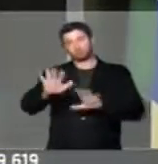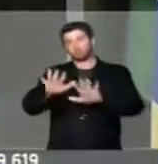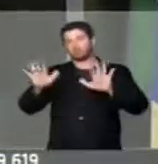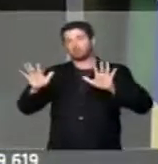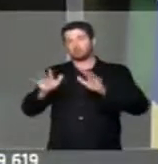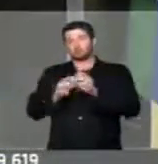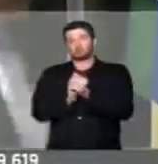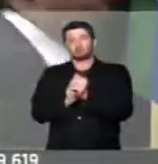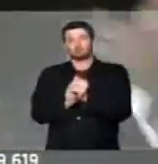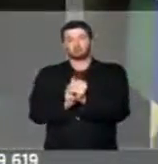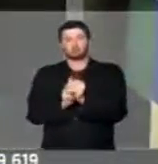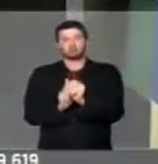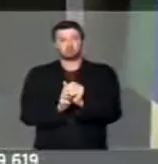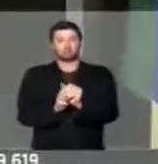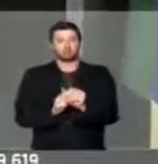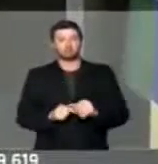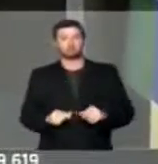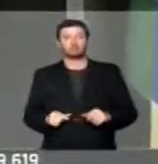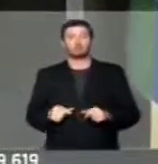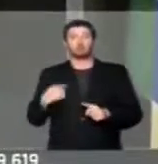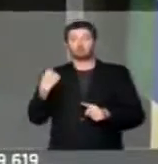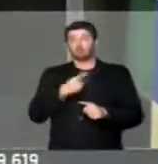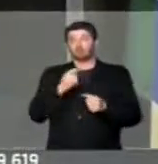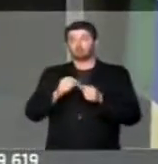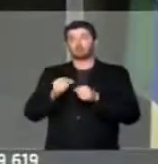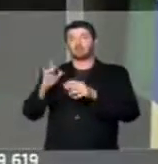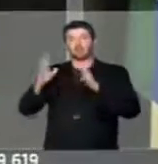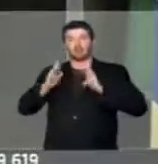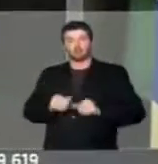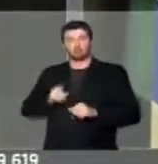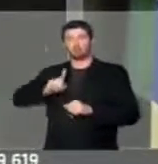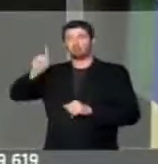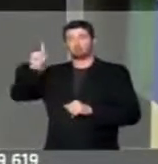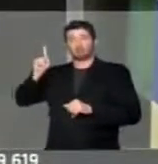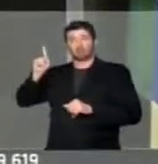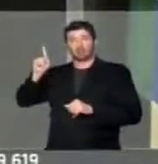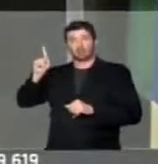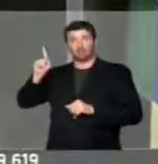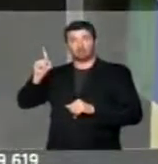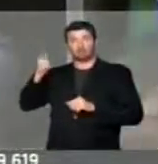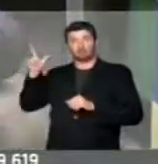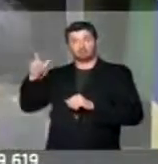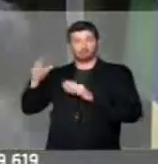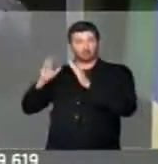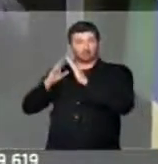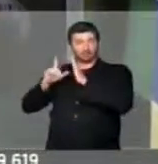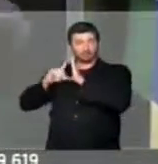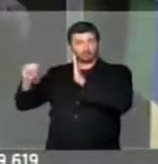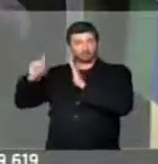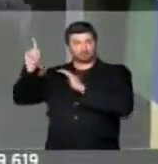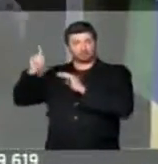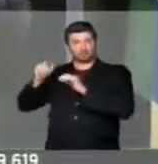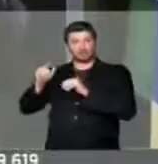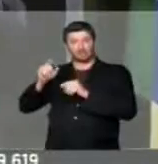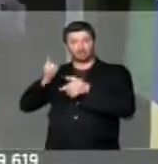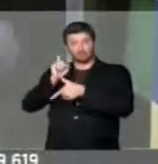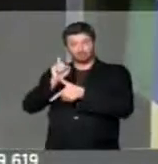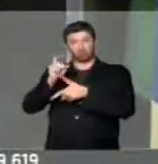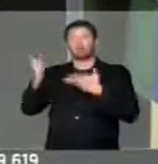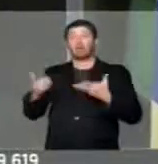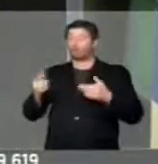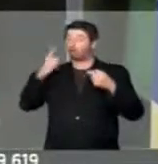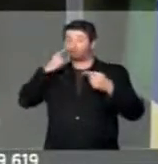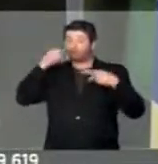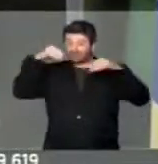senhoras parlamentares depois nós fazemos a faxina na casa do lado tá na hora de olhar a faxina na nossa